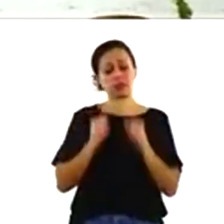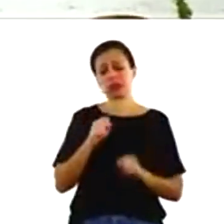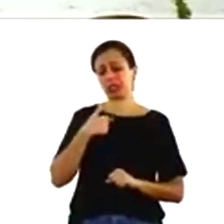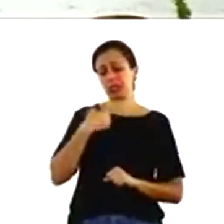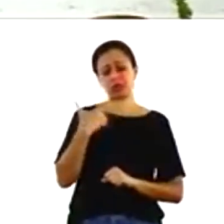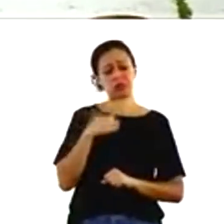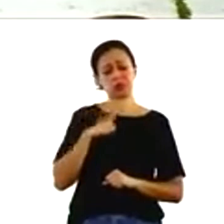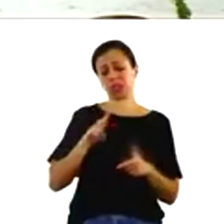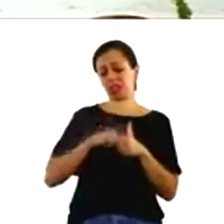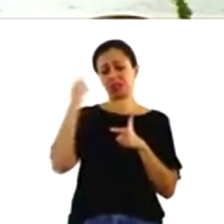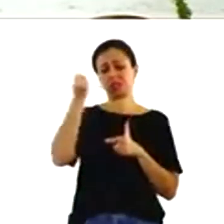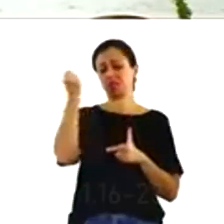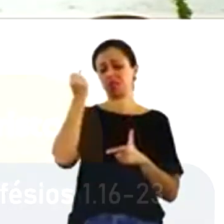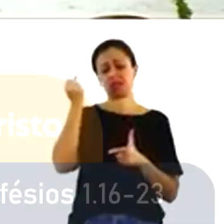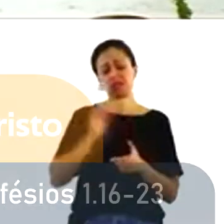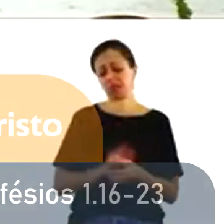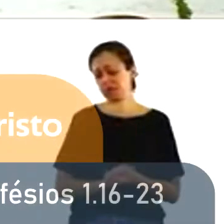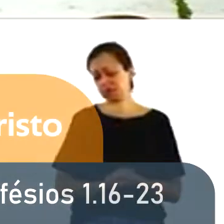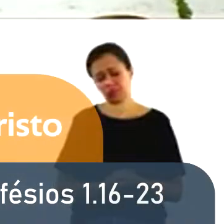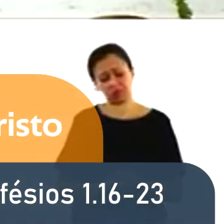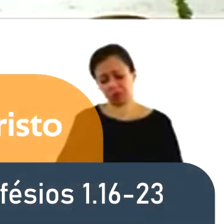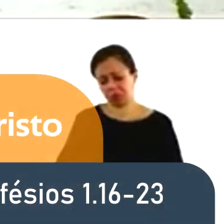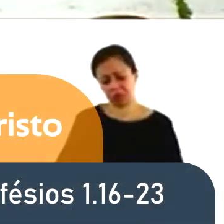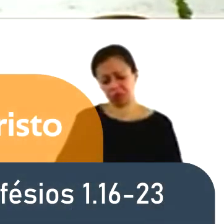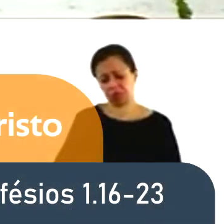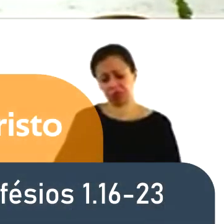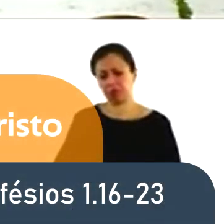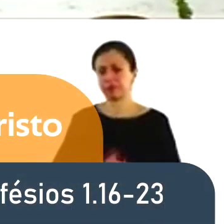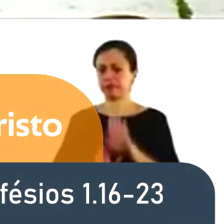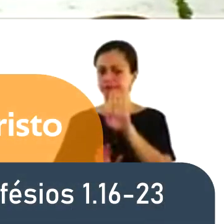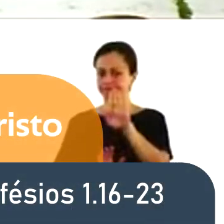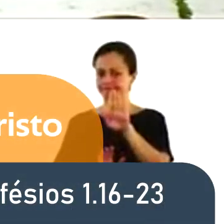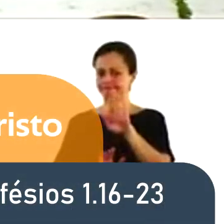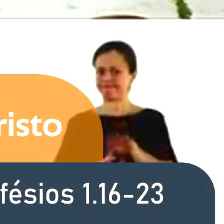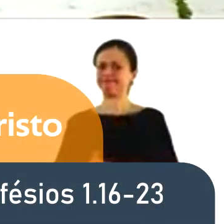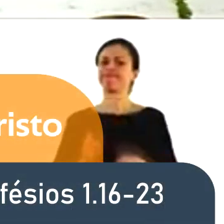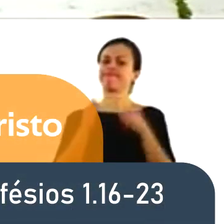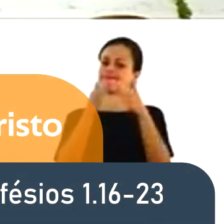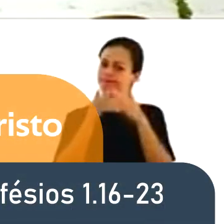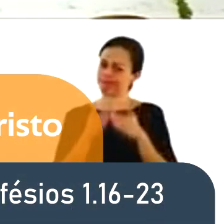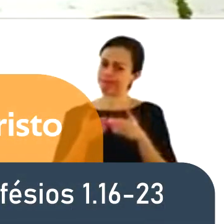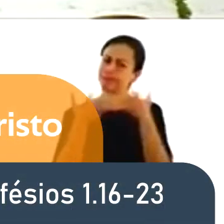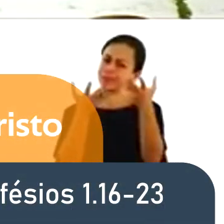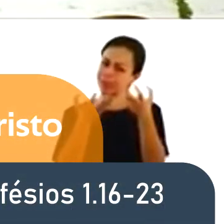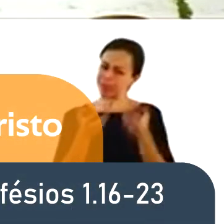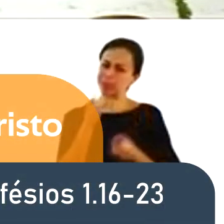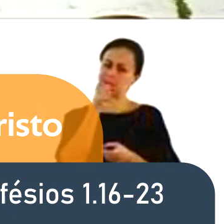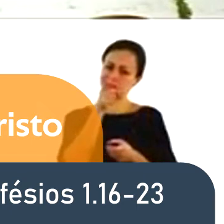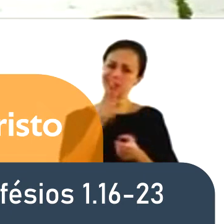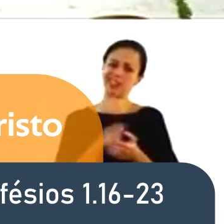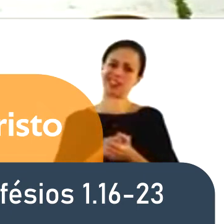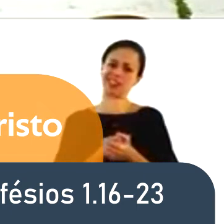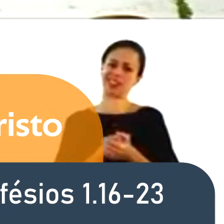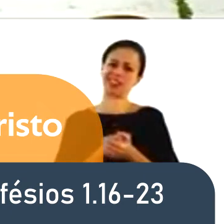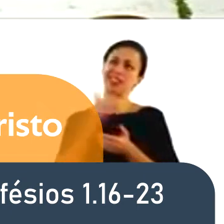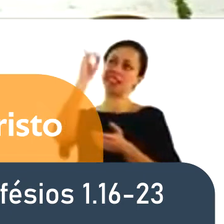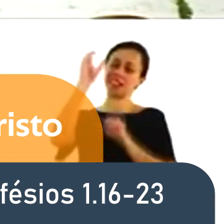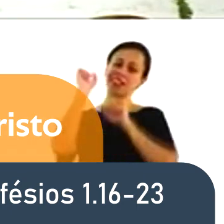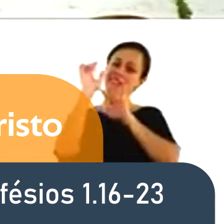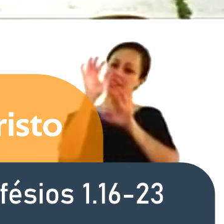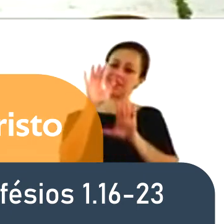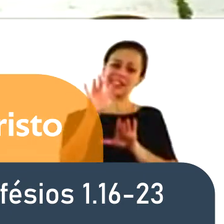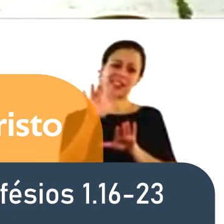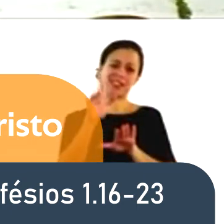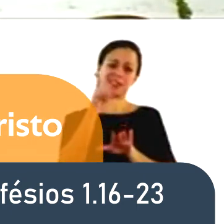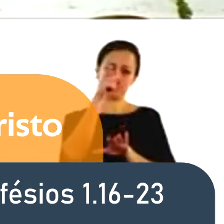Querido, Deus quer lhe ensinar hoje que os recursos dele estão à sua